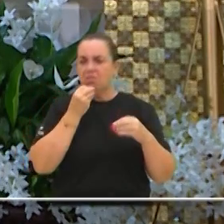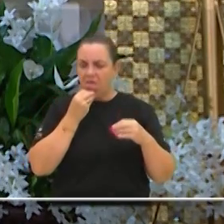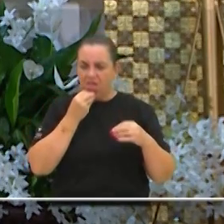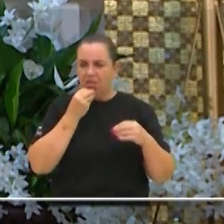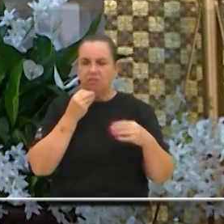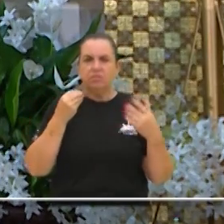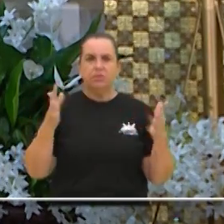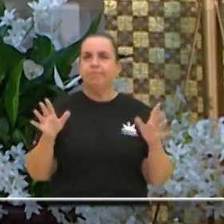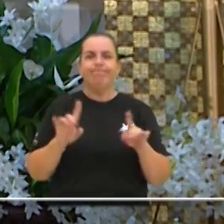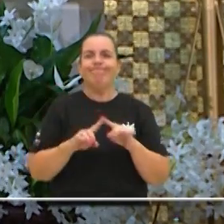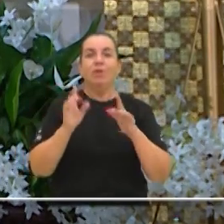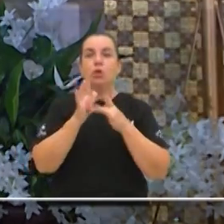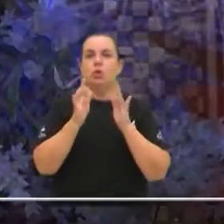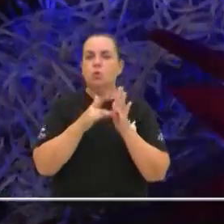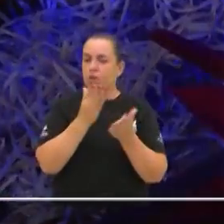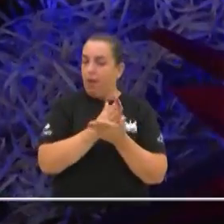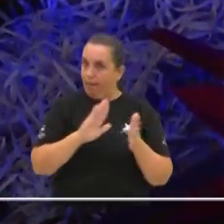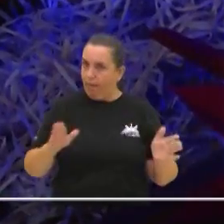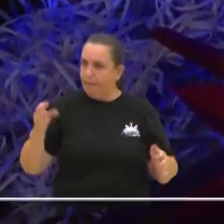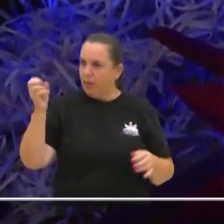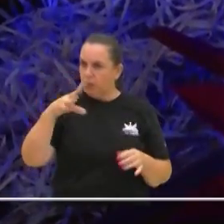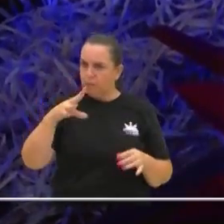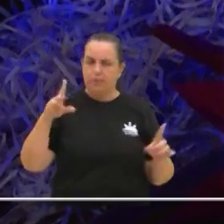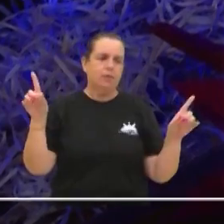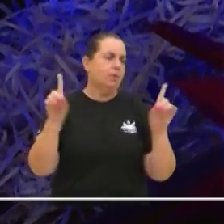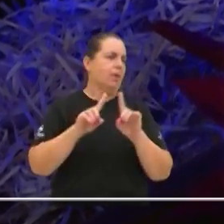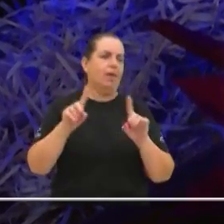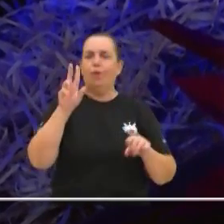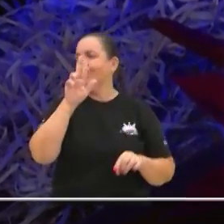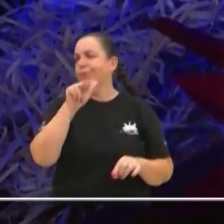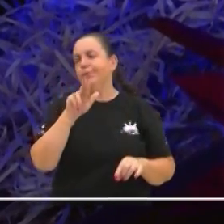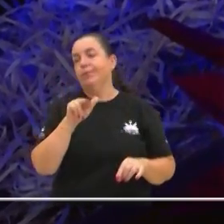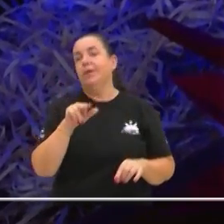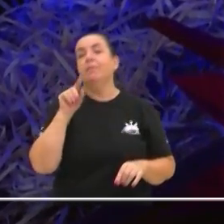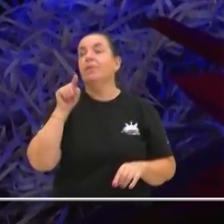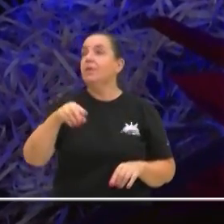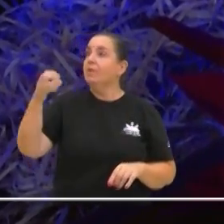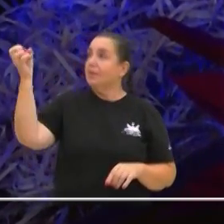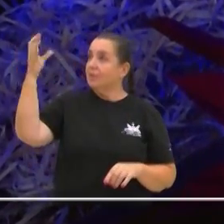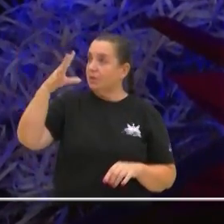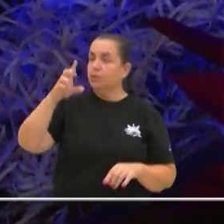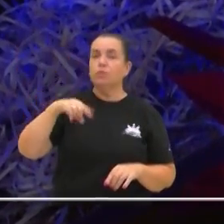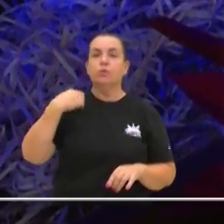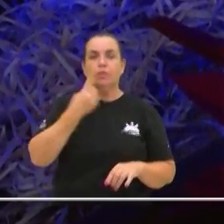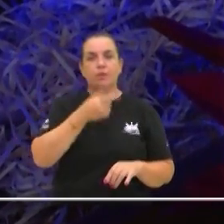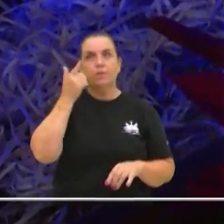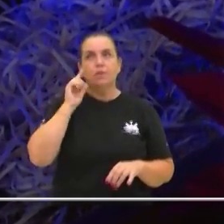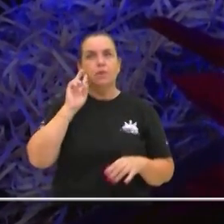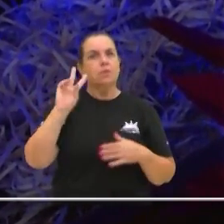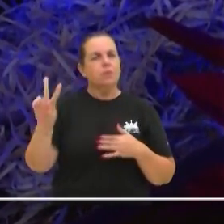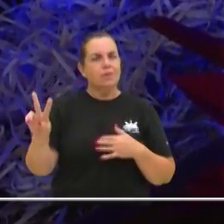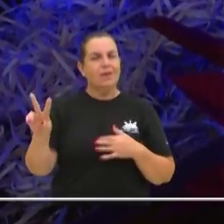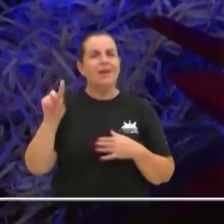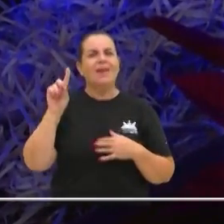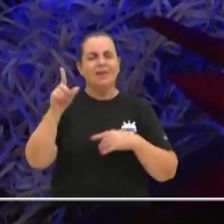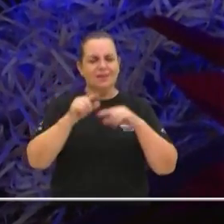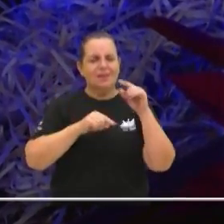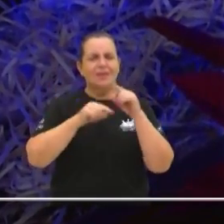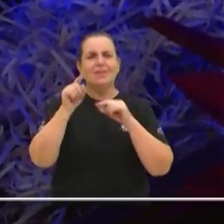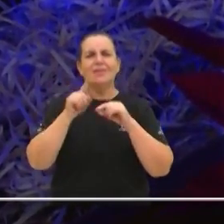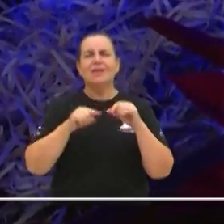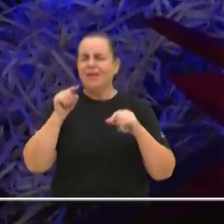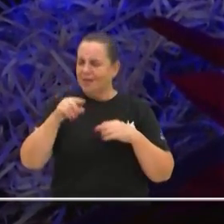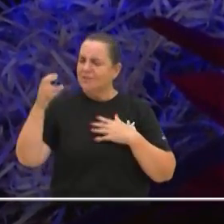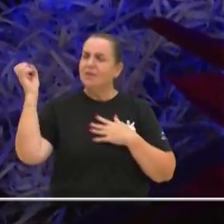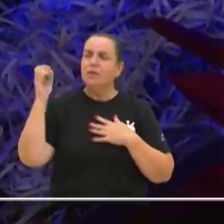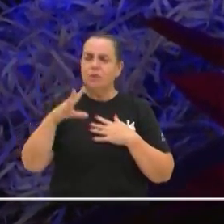acaba, não é uma luz que para de funcionar. Então essa luz, será que identificamos esta estrela, esta